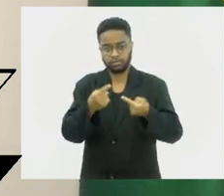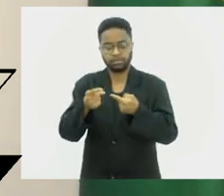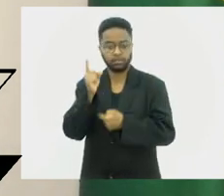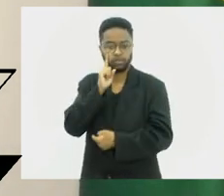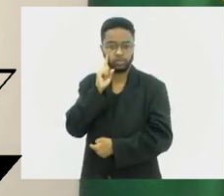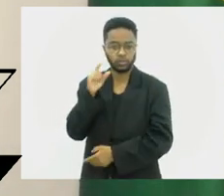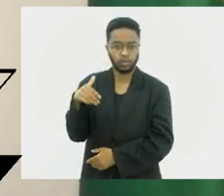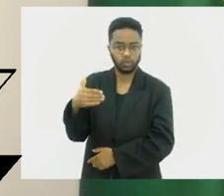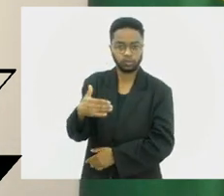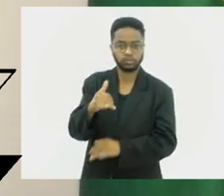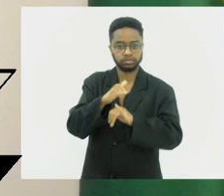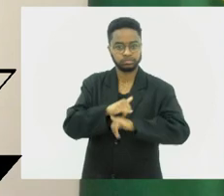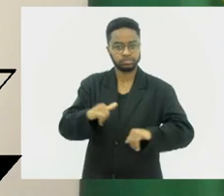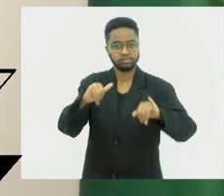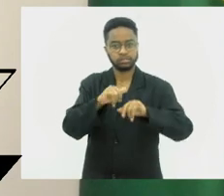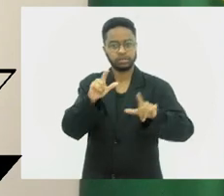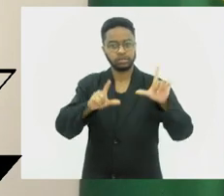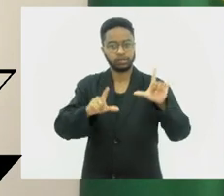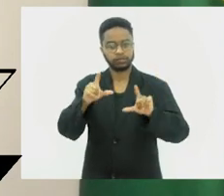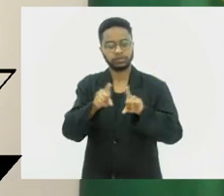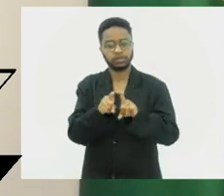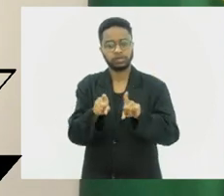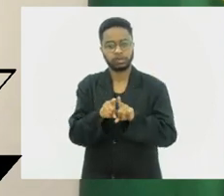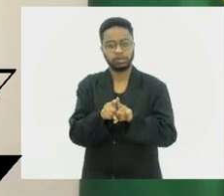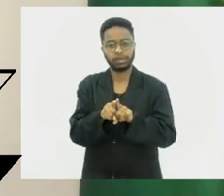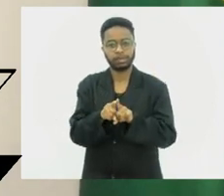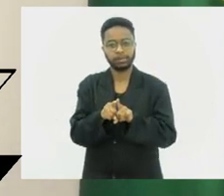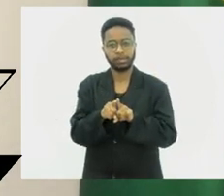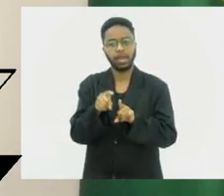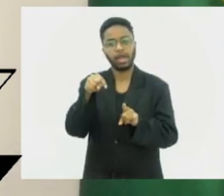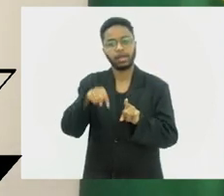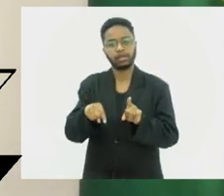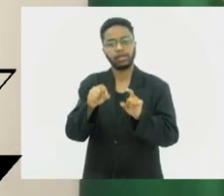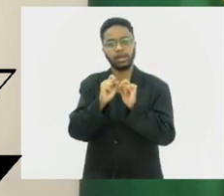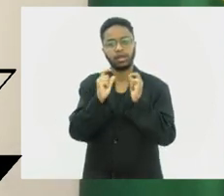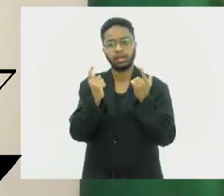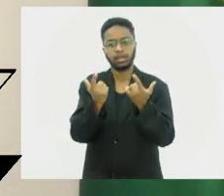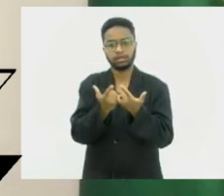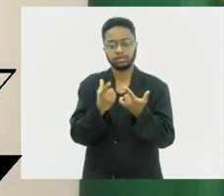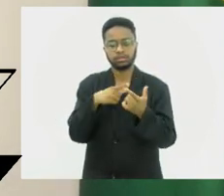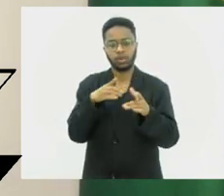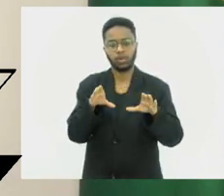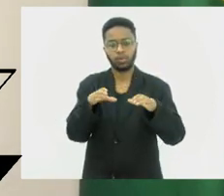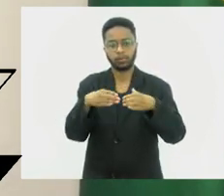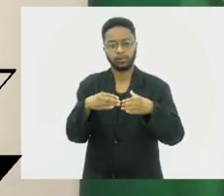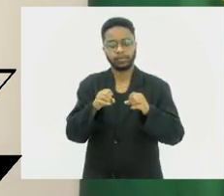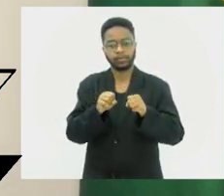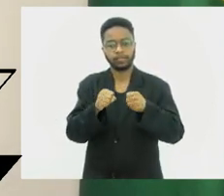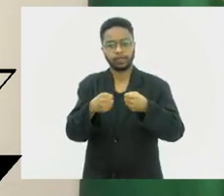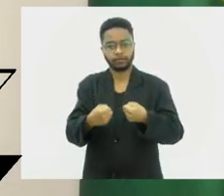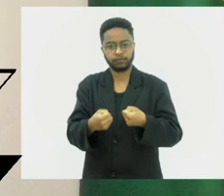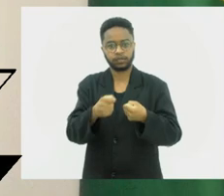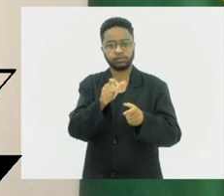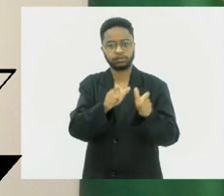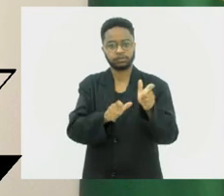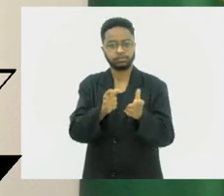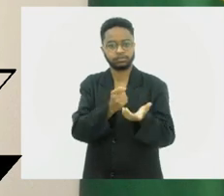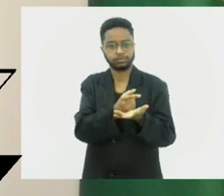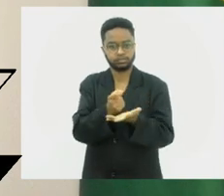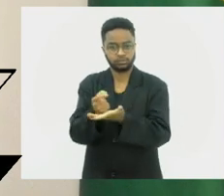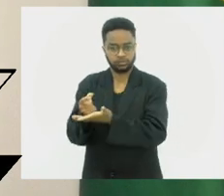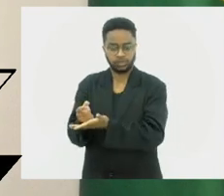noticiários e também na Assembleia, como a Comissão de Defesa do Consumidor tem recebido